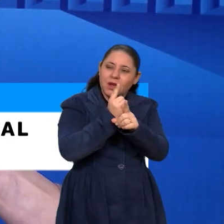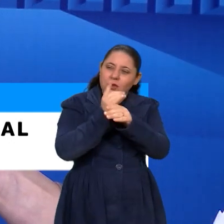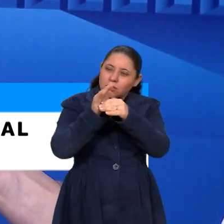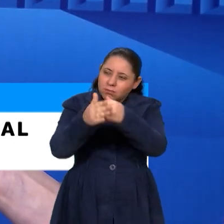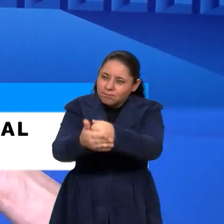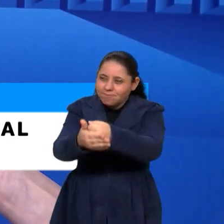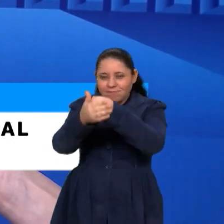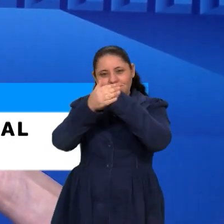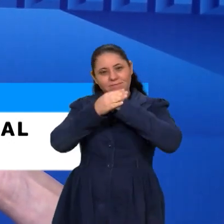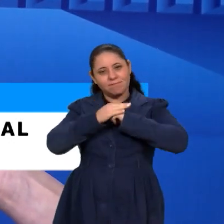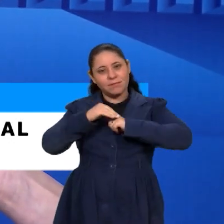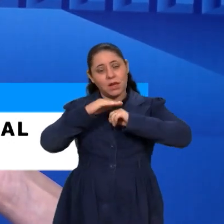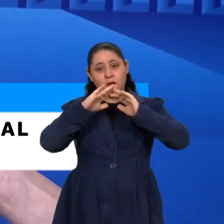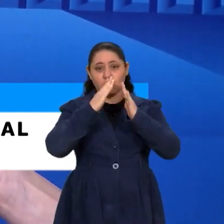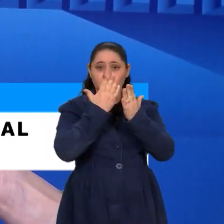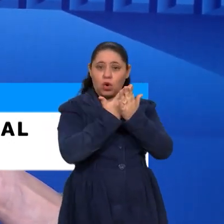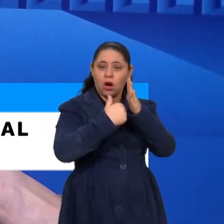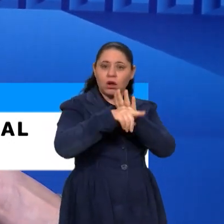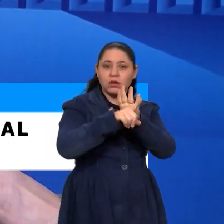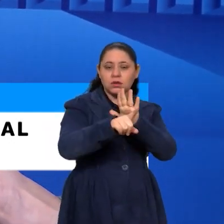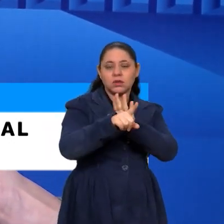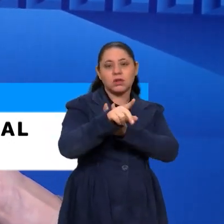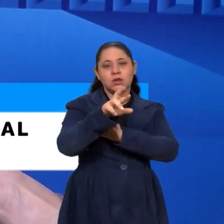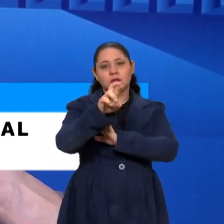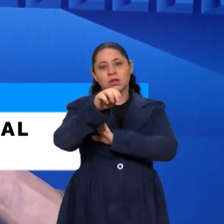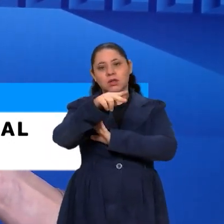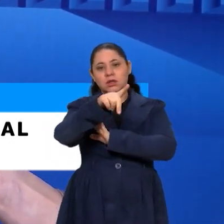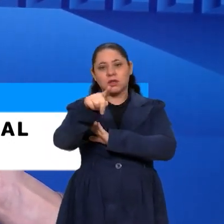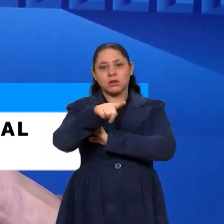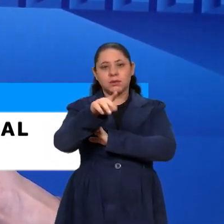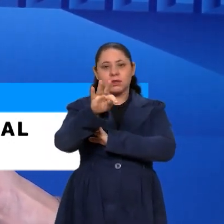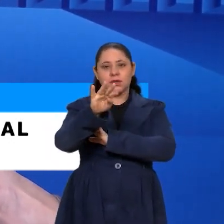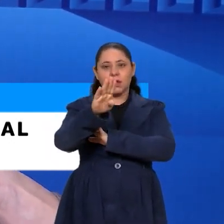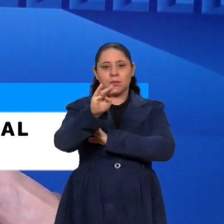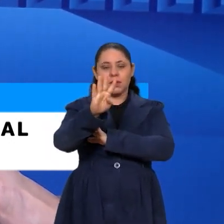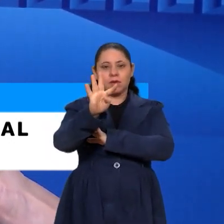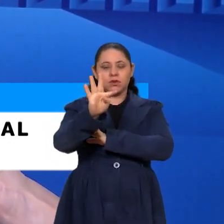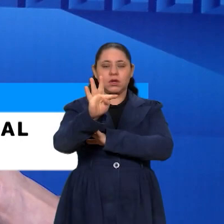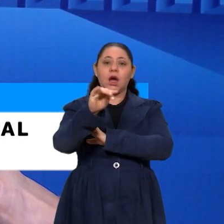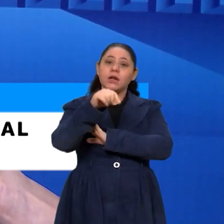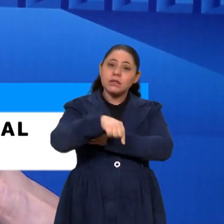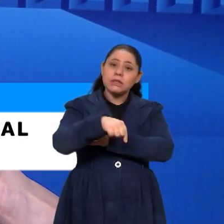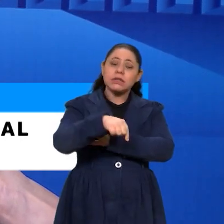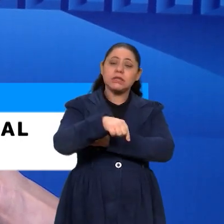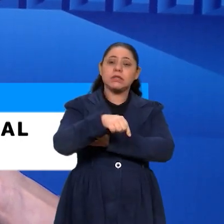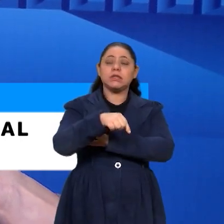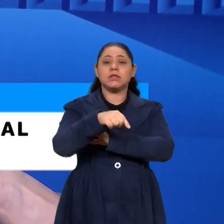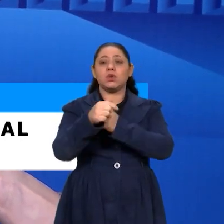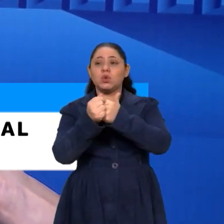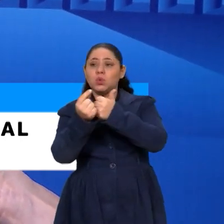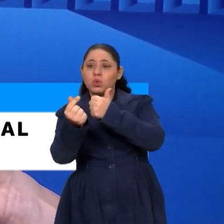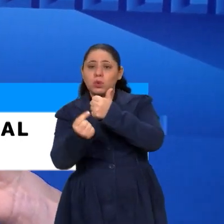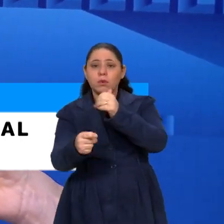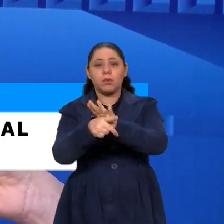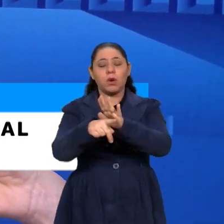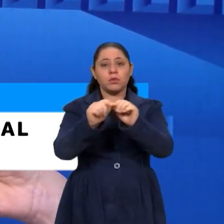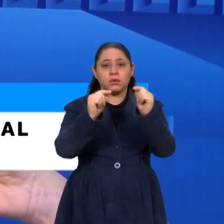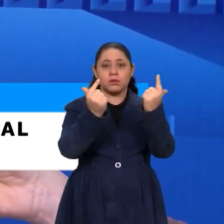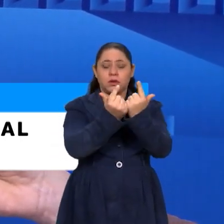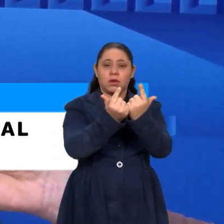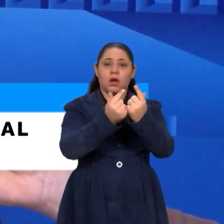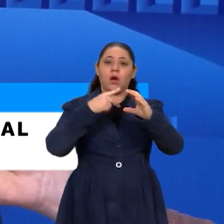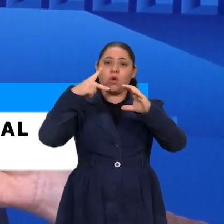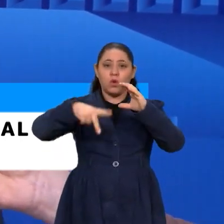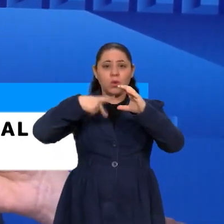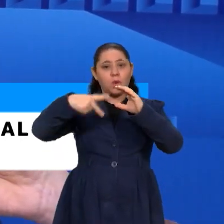fomos muito bem acolhidos aqui na Escola do Legislativo, senador Ramos Tebet, aqui na Assembleia Legislativa, no Tribunal de Contas do